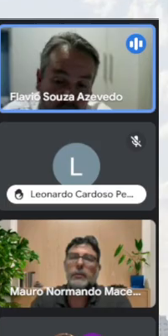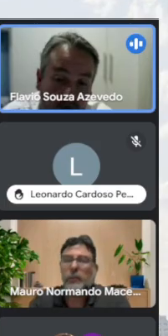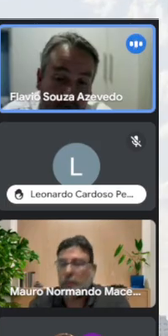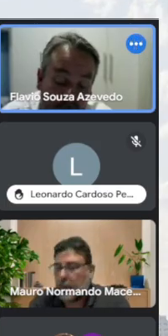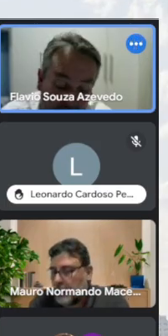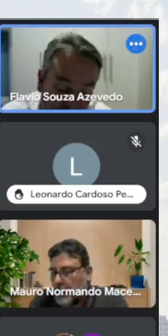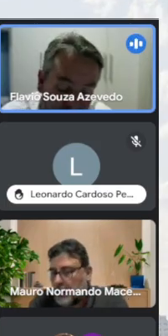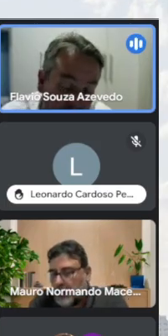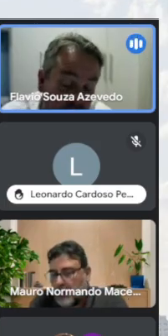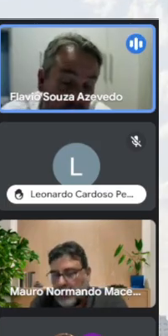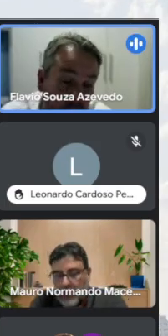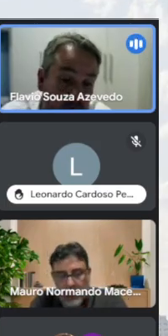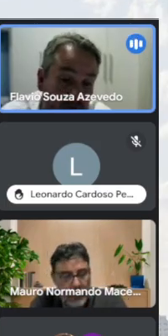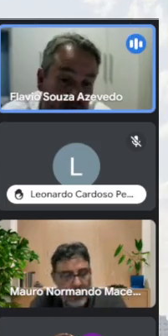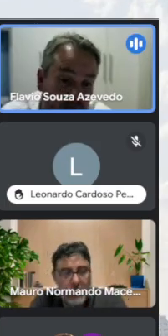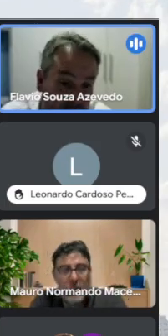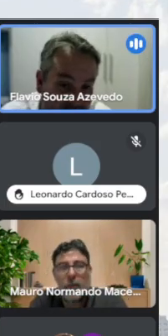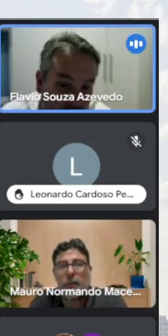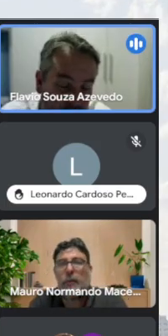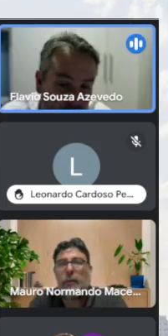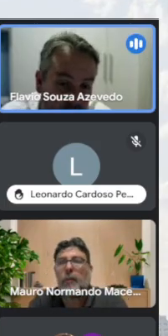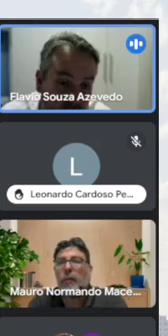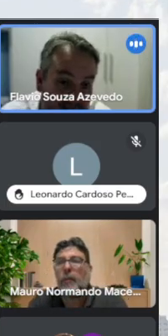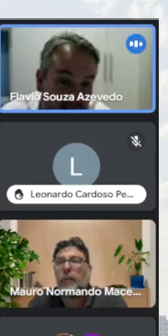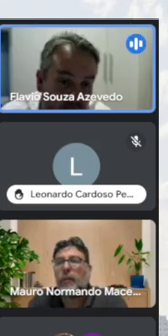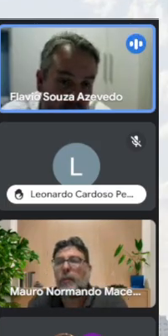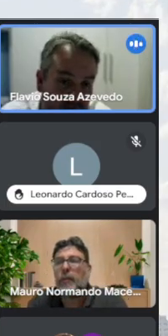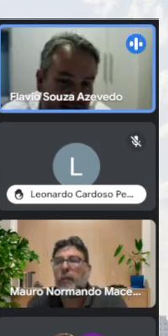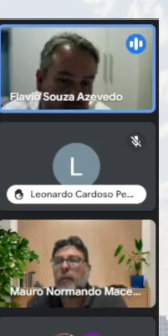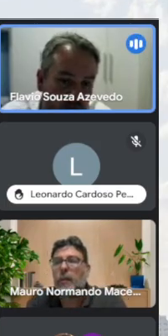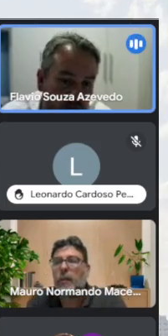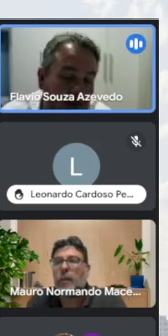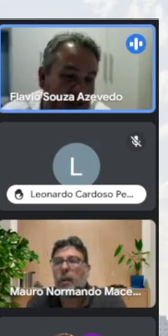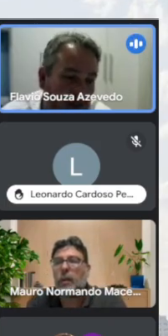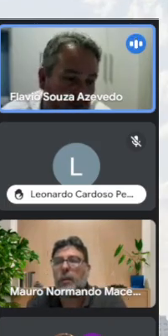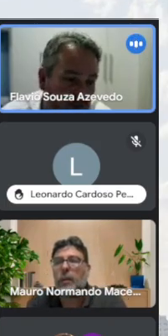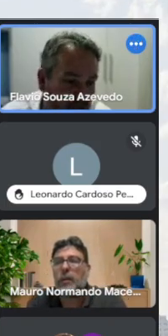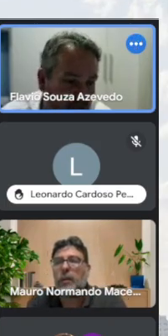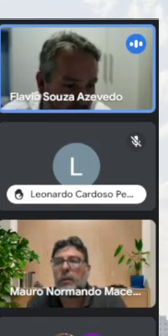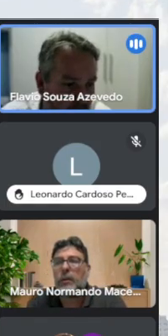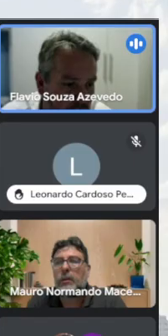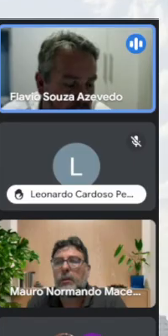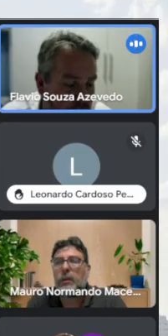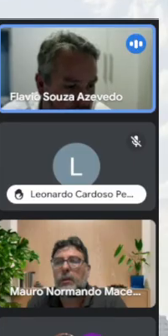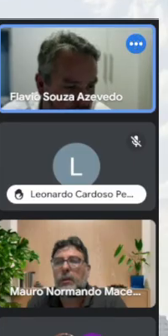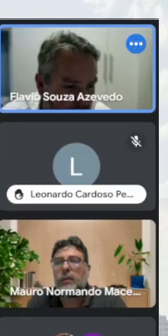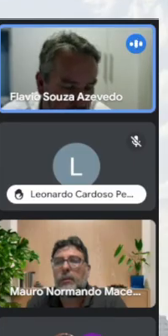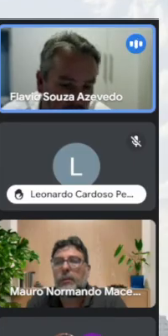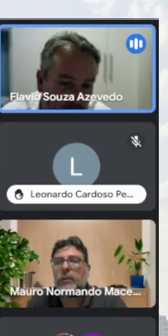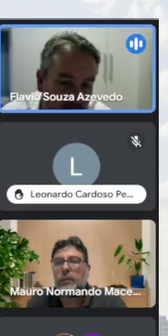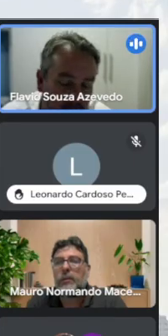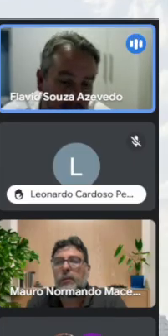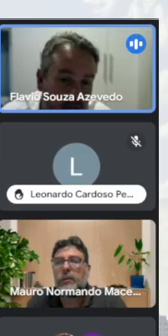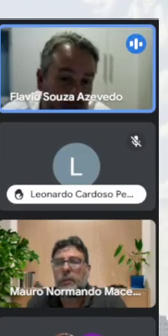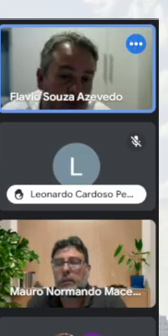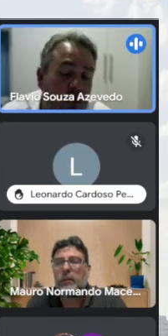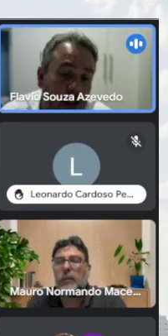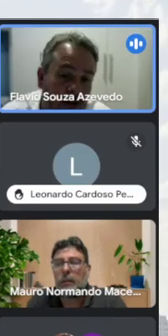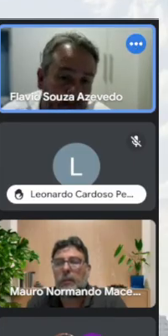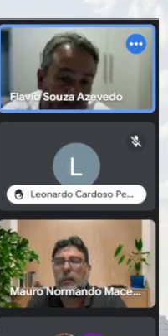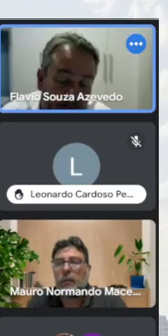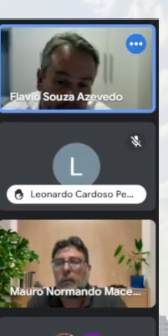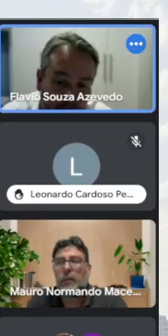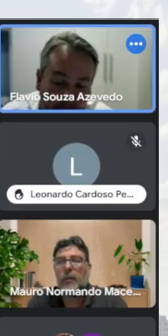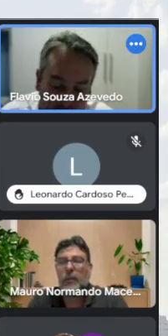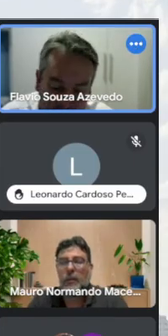você falou. Recife é um projeto pequeno, mas é um projeto modelo, é realmente bem organizado. Por